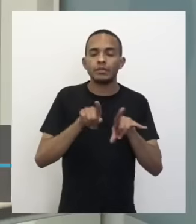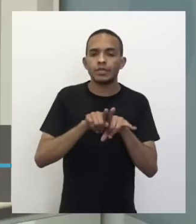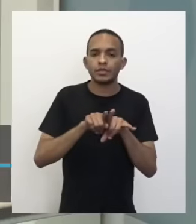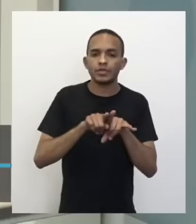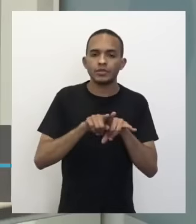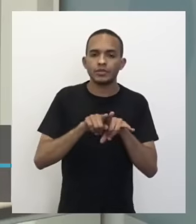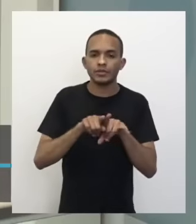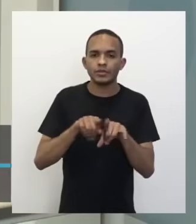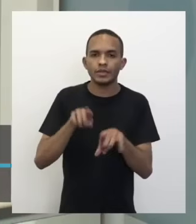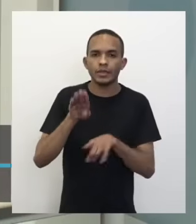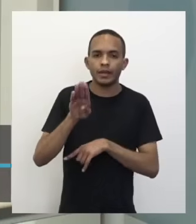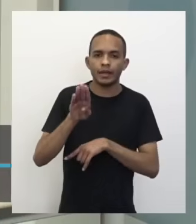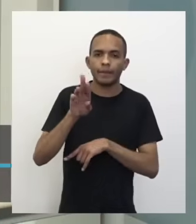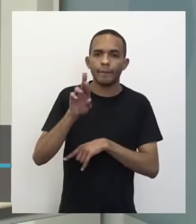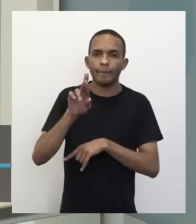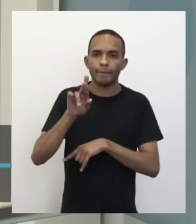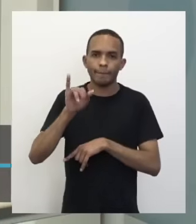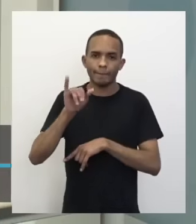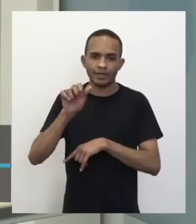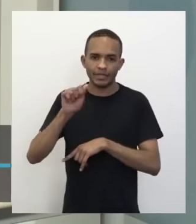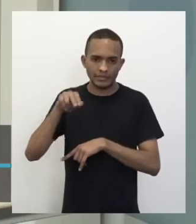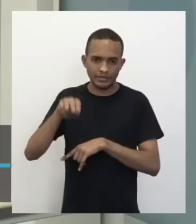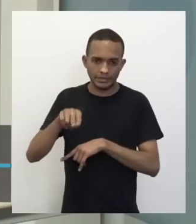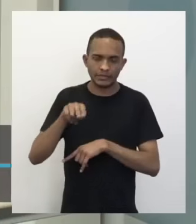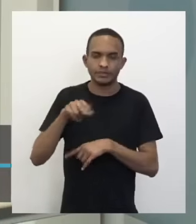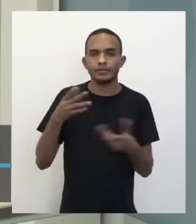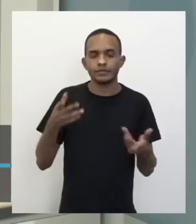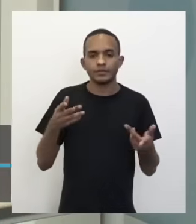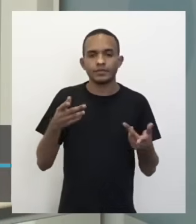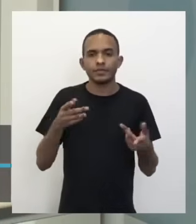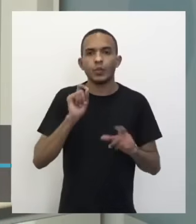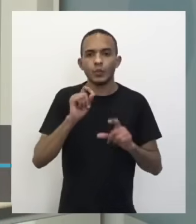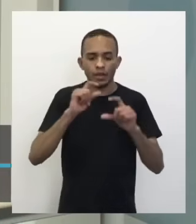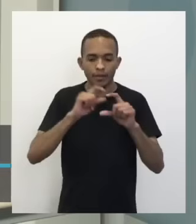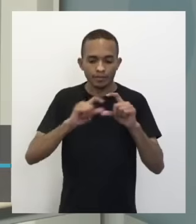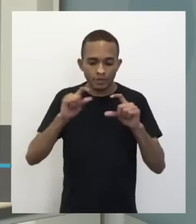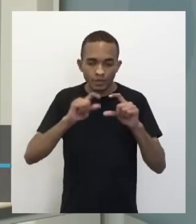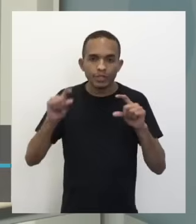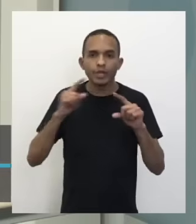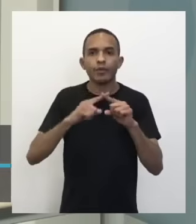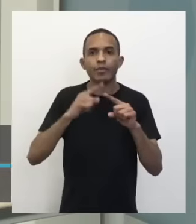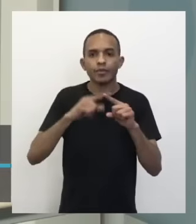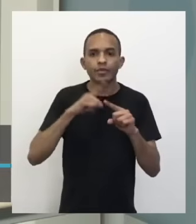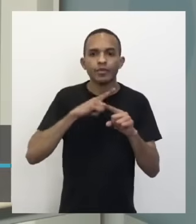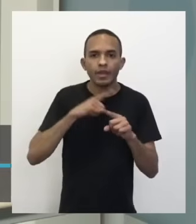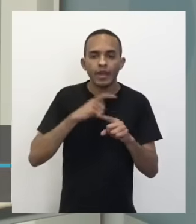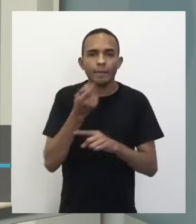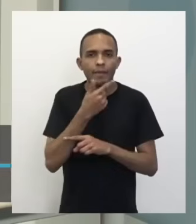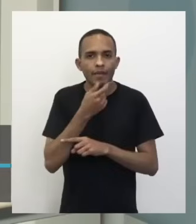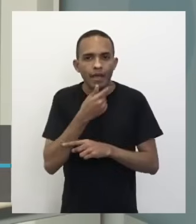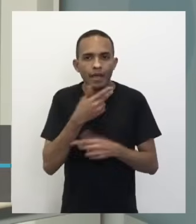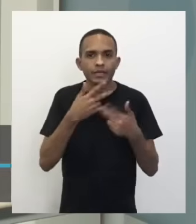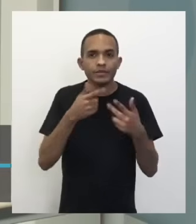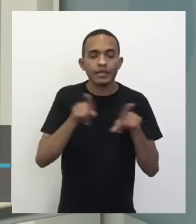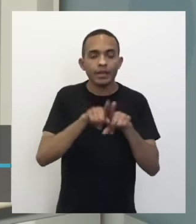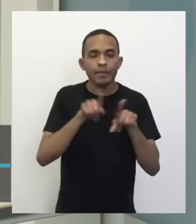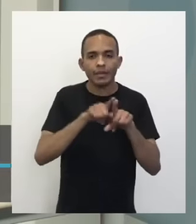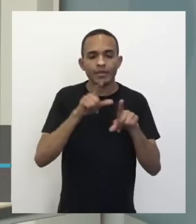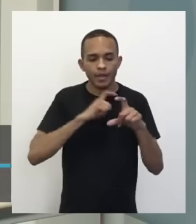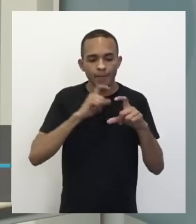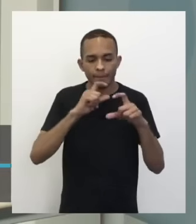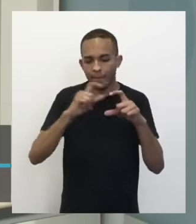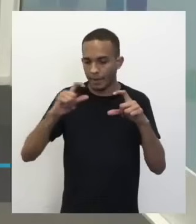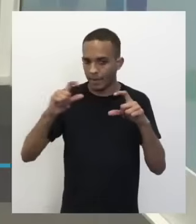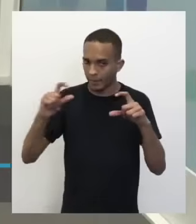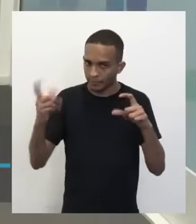Acho que é Brian. Acho que é Brian que fala. Tirinha, pois traz humor de forma irônica e porque está em quadrinhos. Legal.